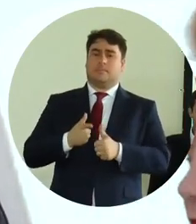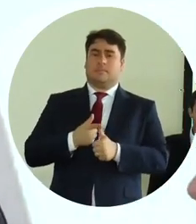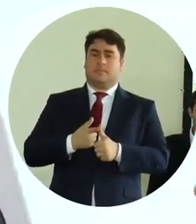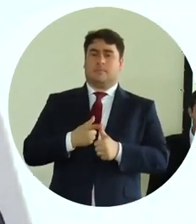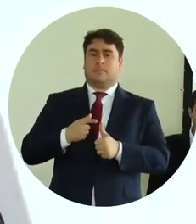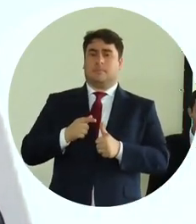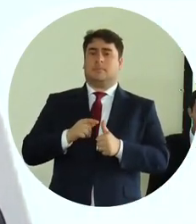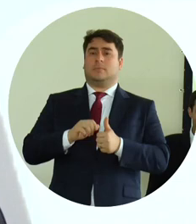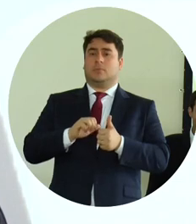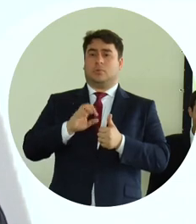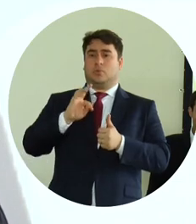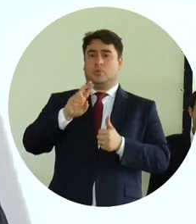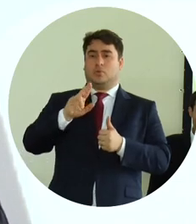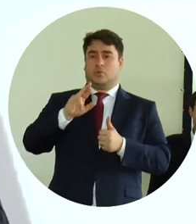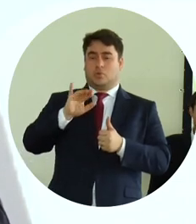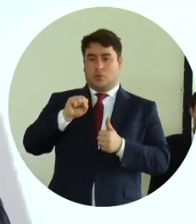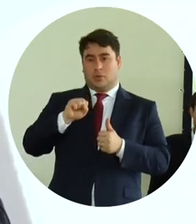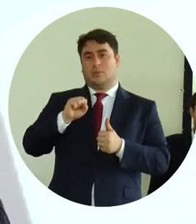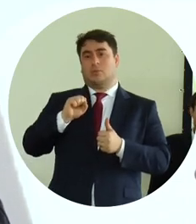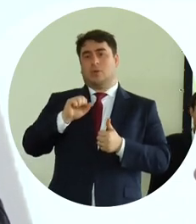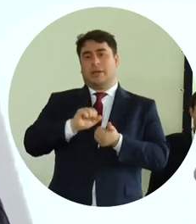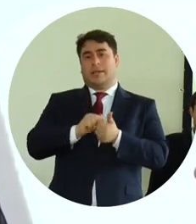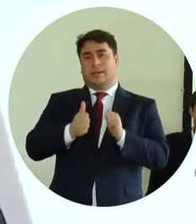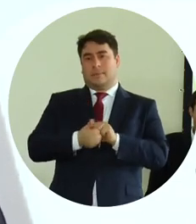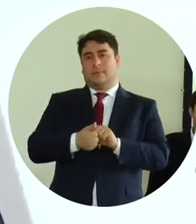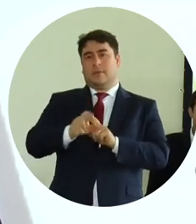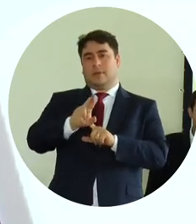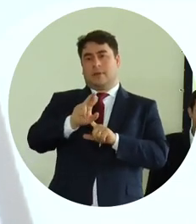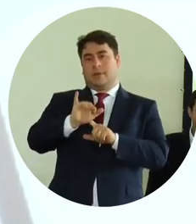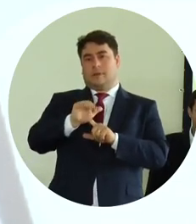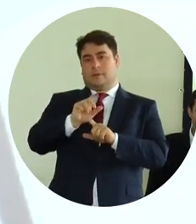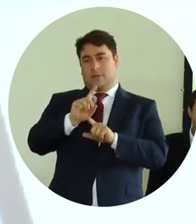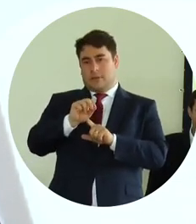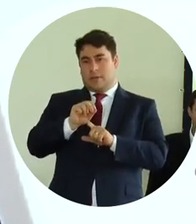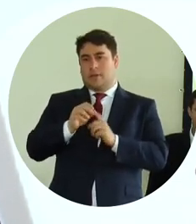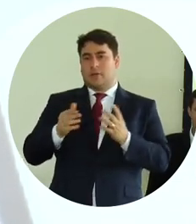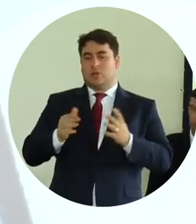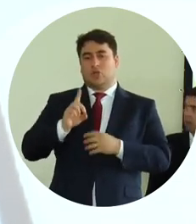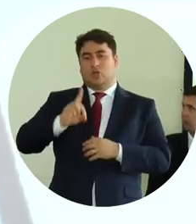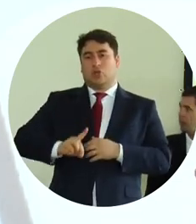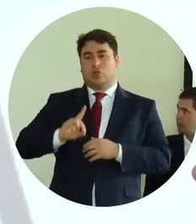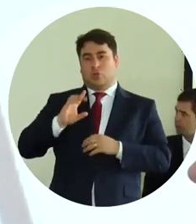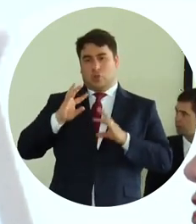Turismo adaptado, o senhor Ricardo Shimosakai,